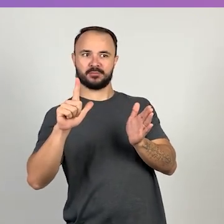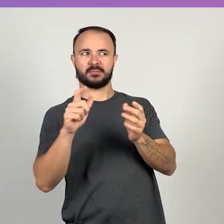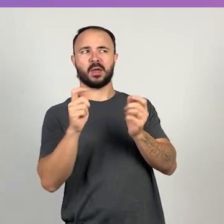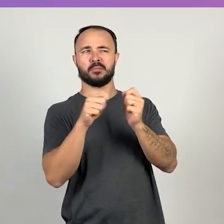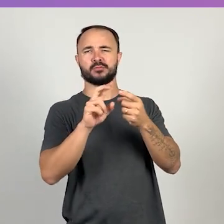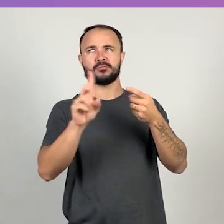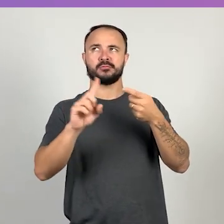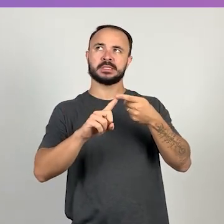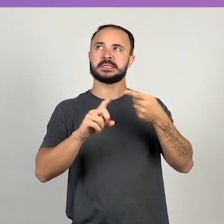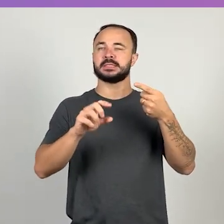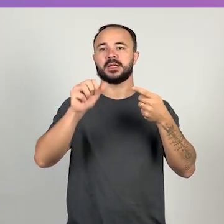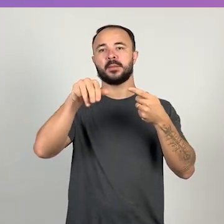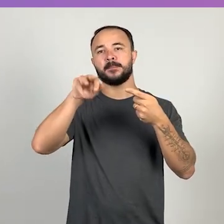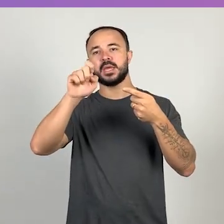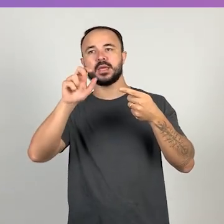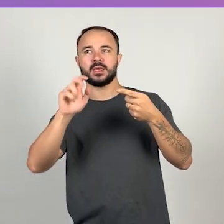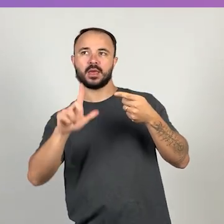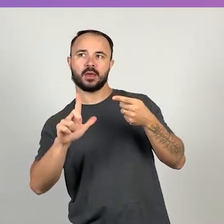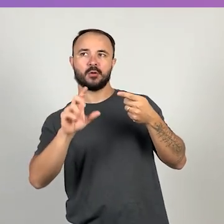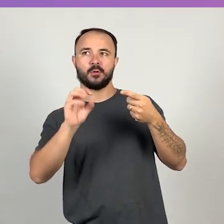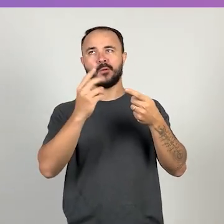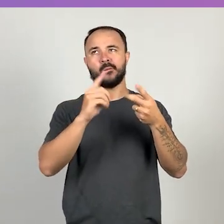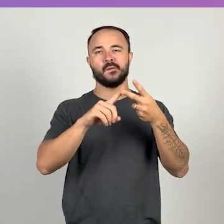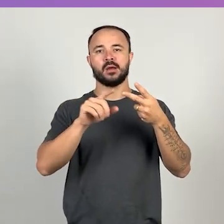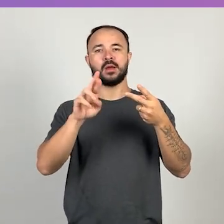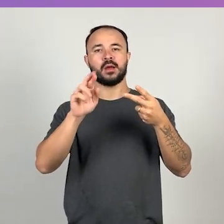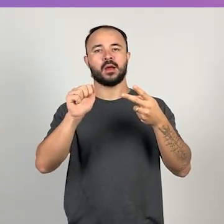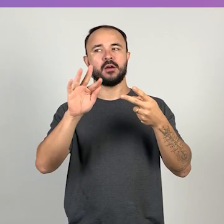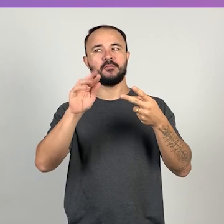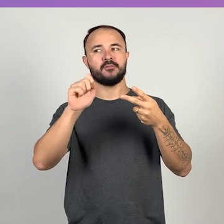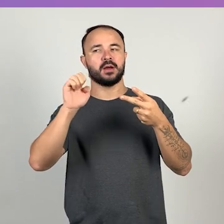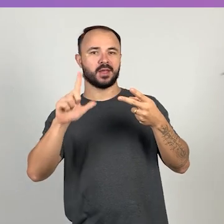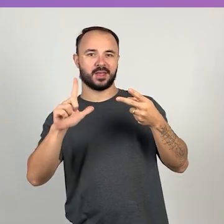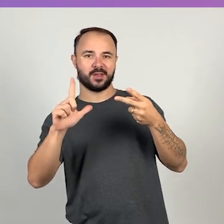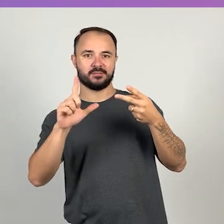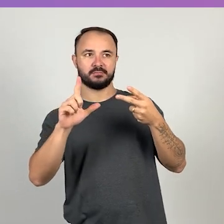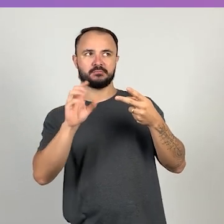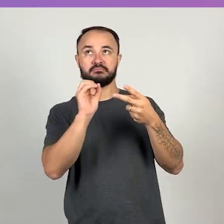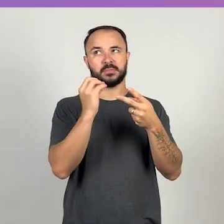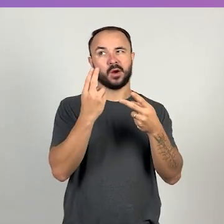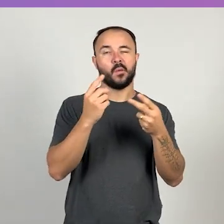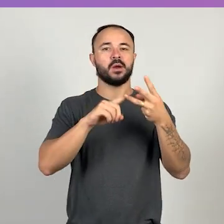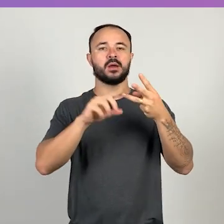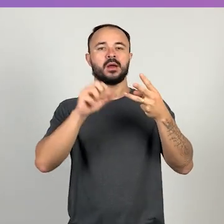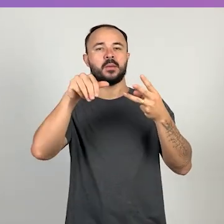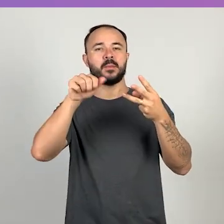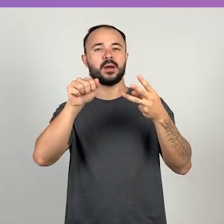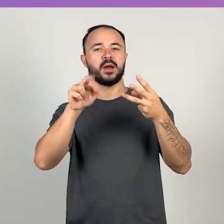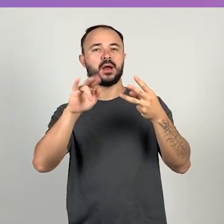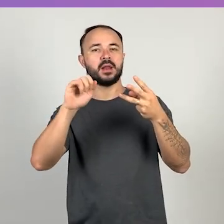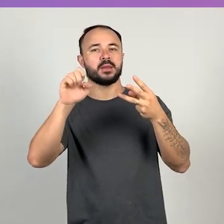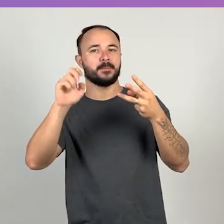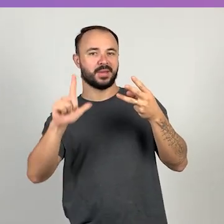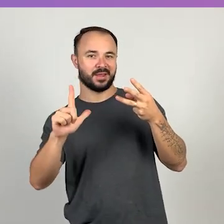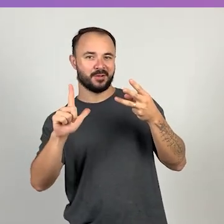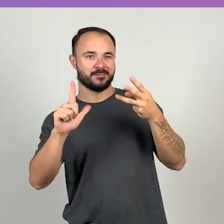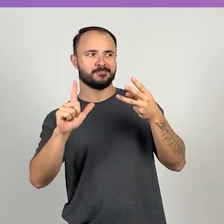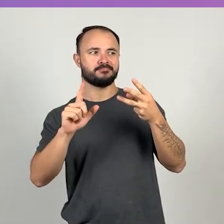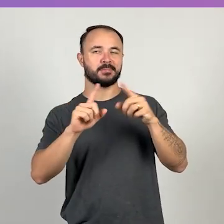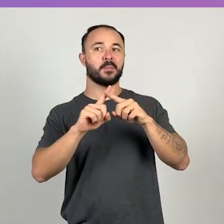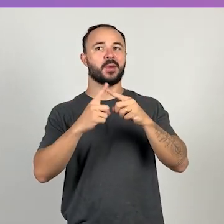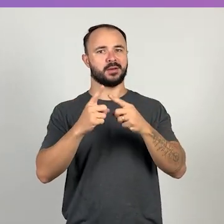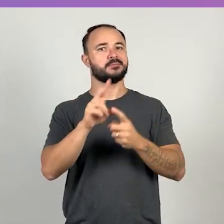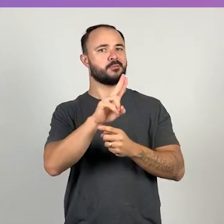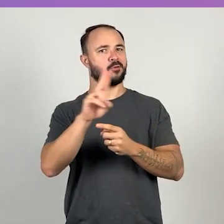Miguel ou Rafael, ou quem sabe Maribel, mas é Papel